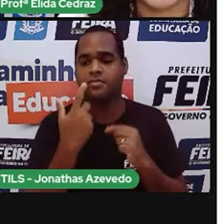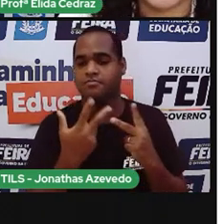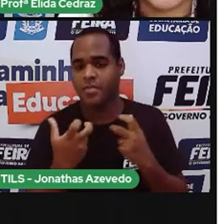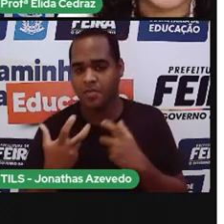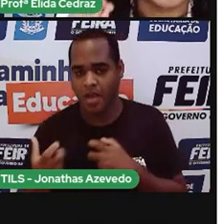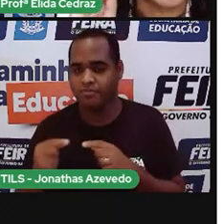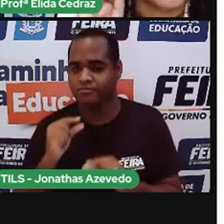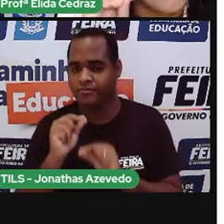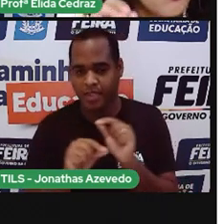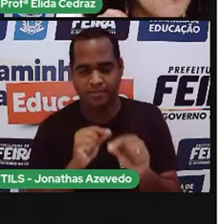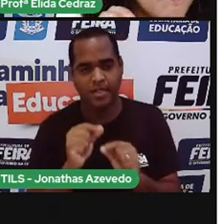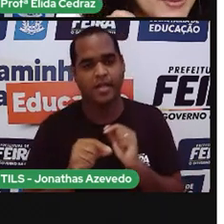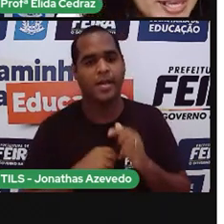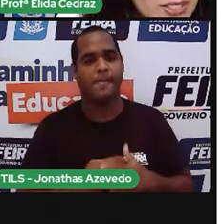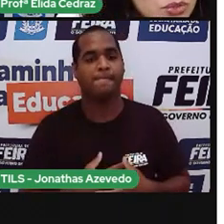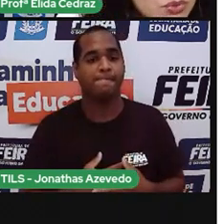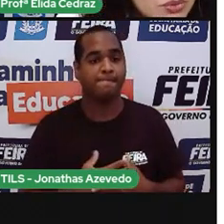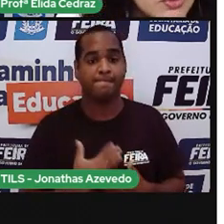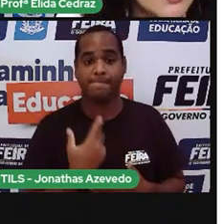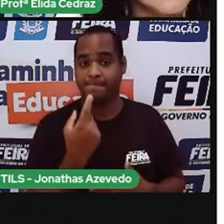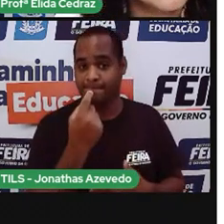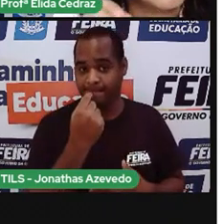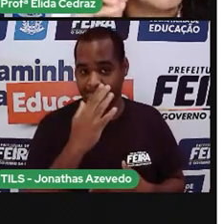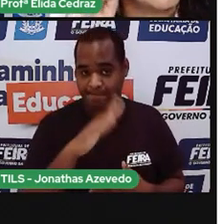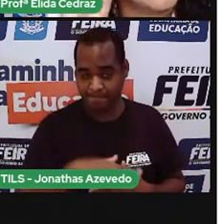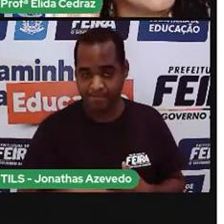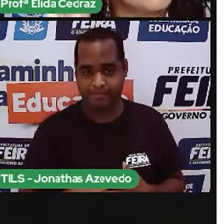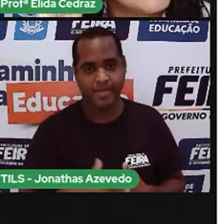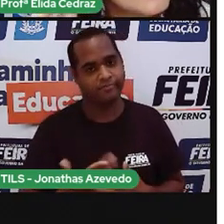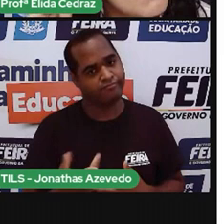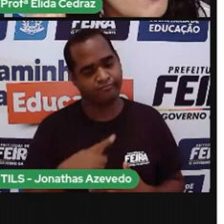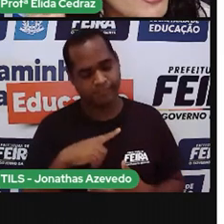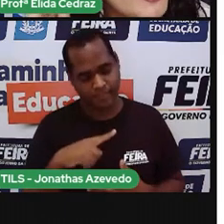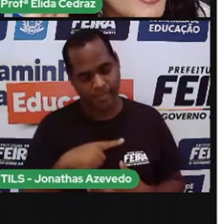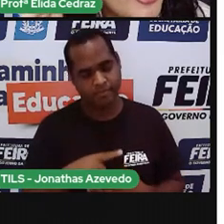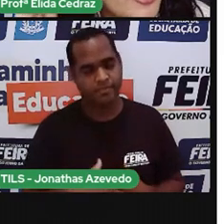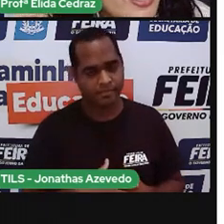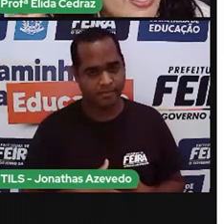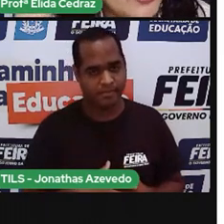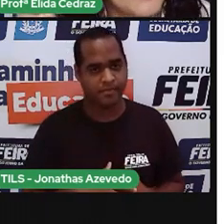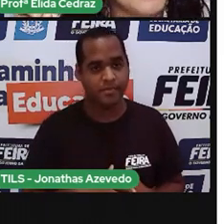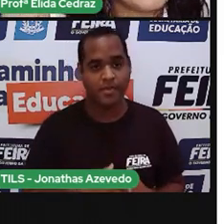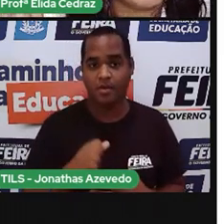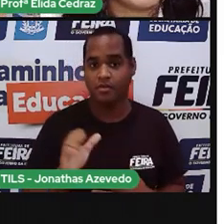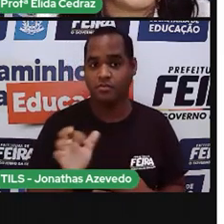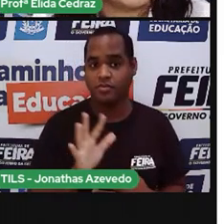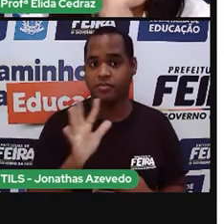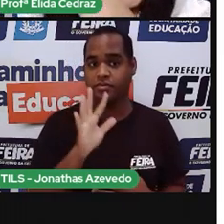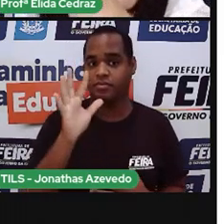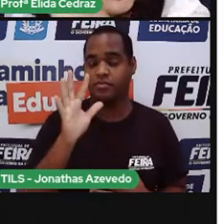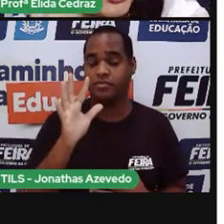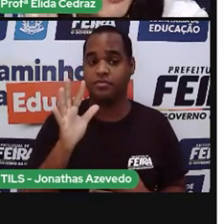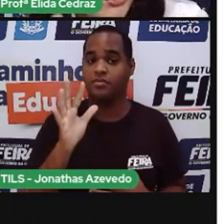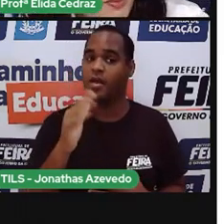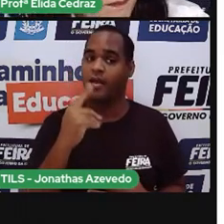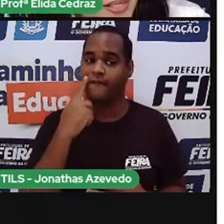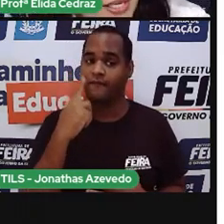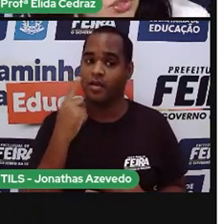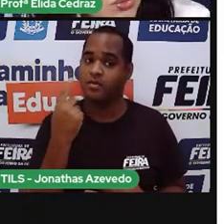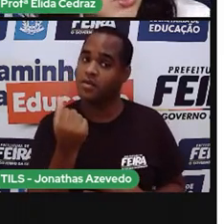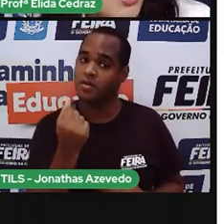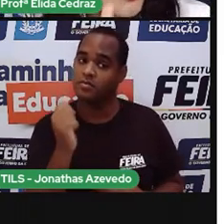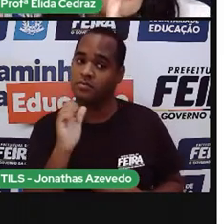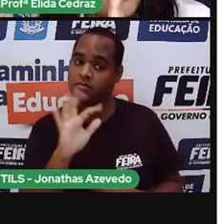observar aí o preço, é o que se fala que é caro. Então, vai estar na estimativa